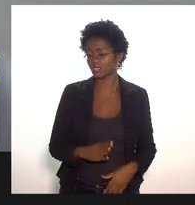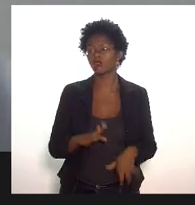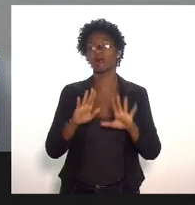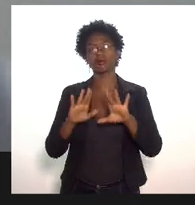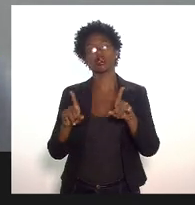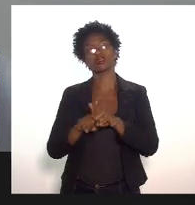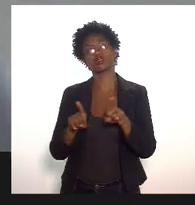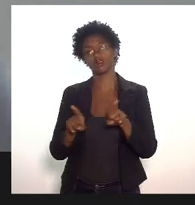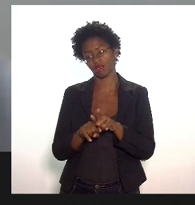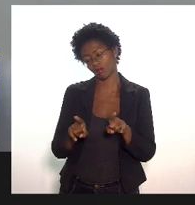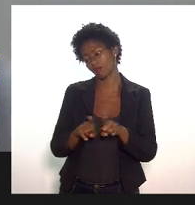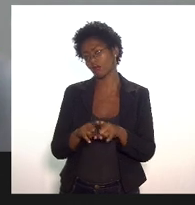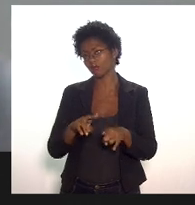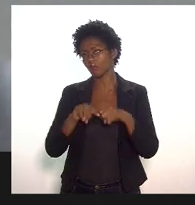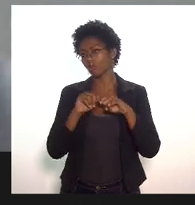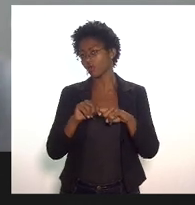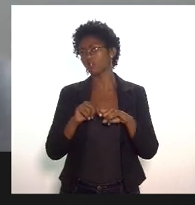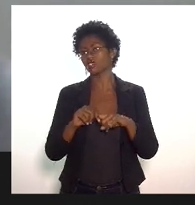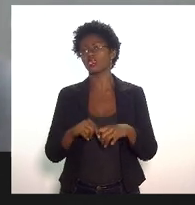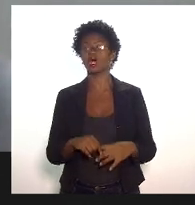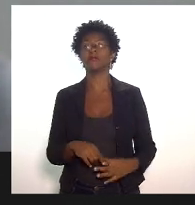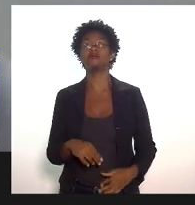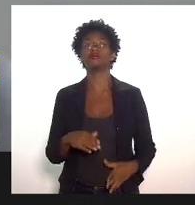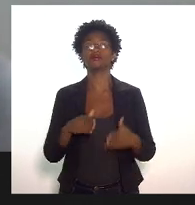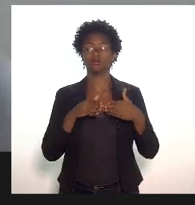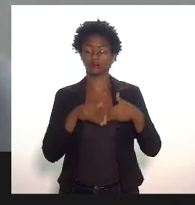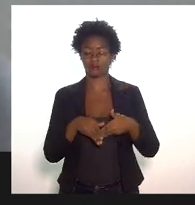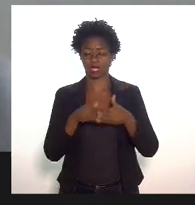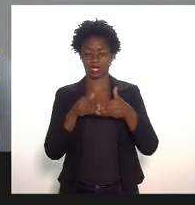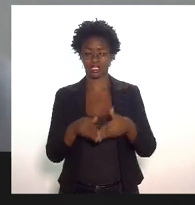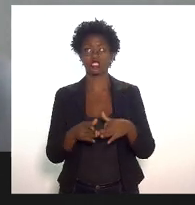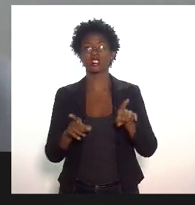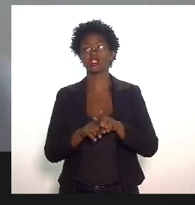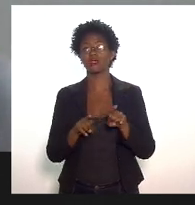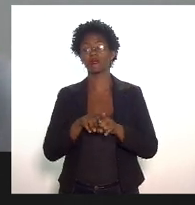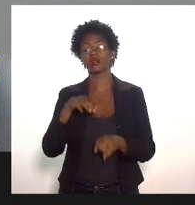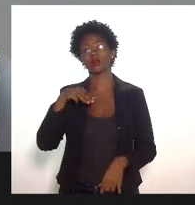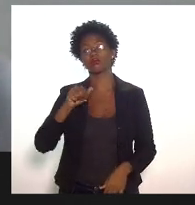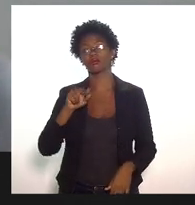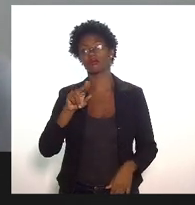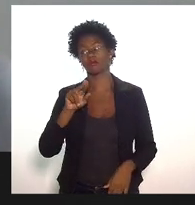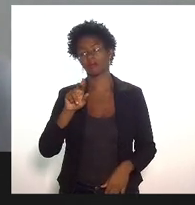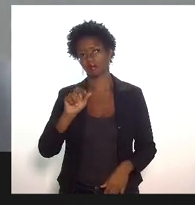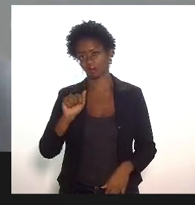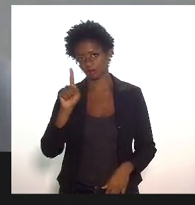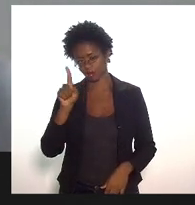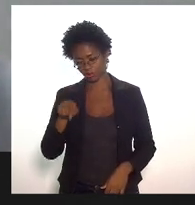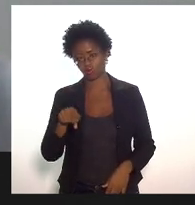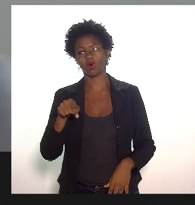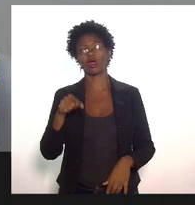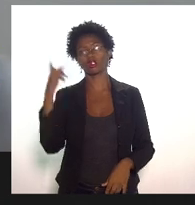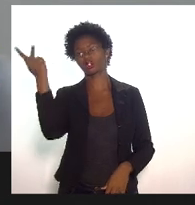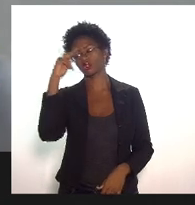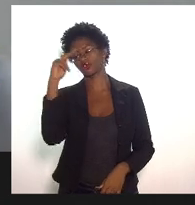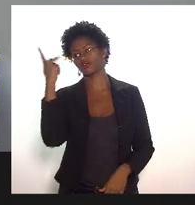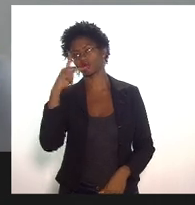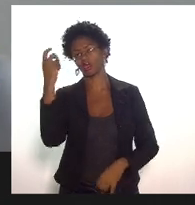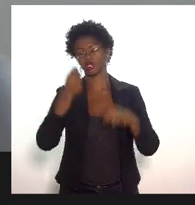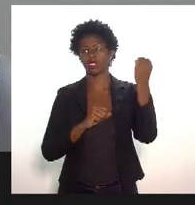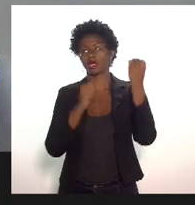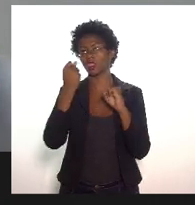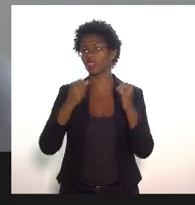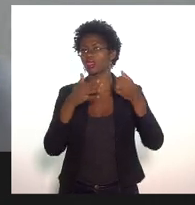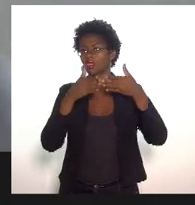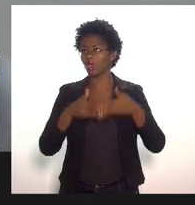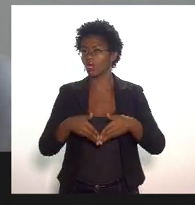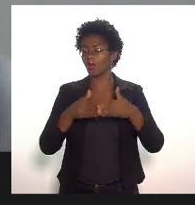seu estaleiro, mas pela presença do estaleiro Mauá e da história da indústria naval feita de forma privada,